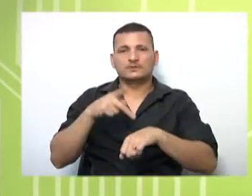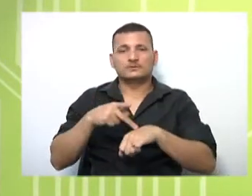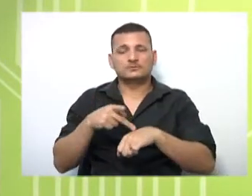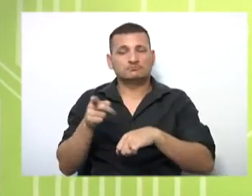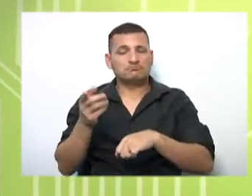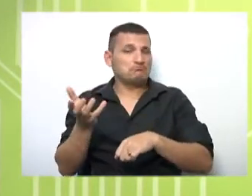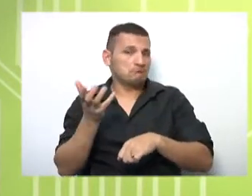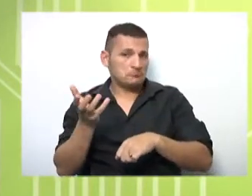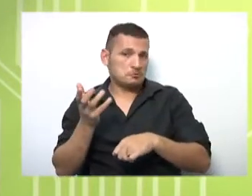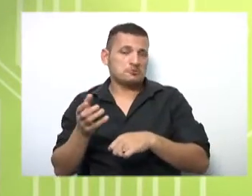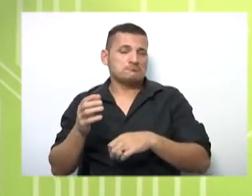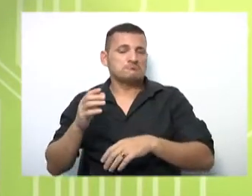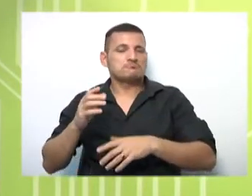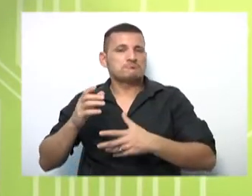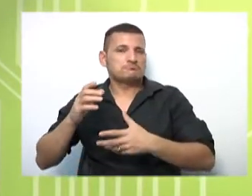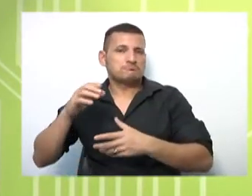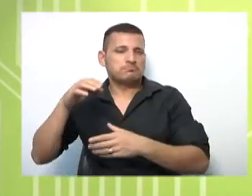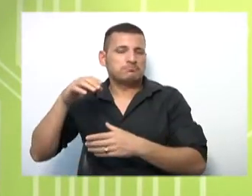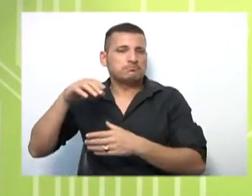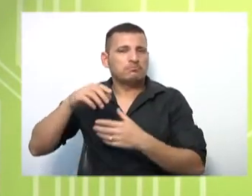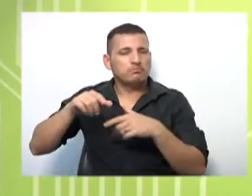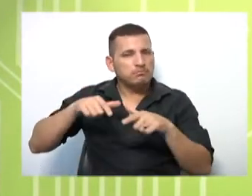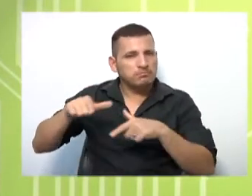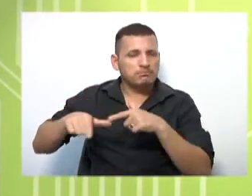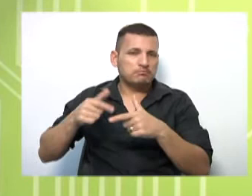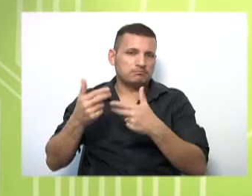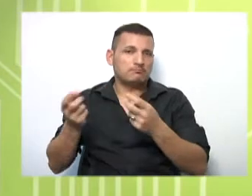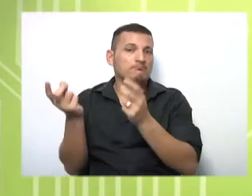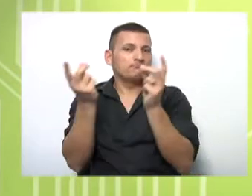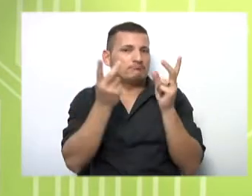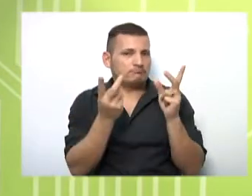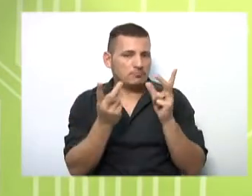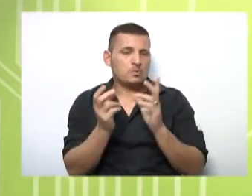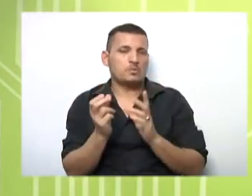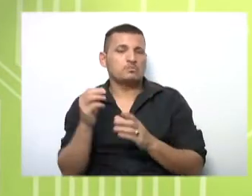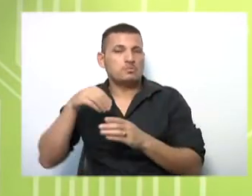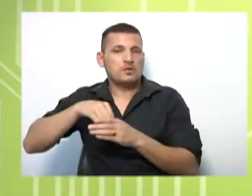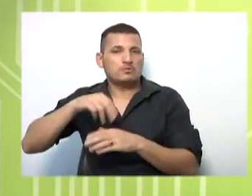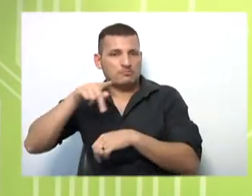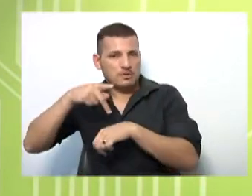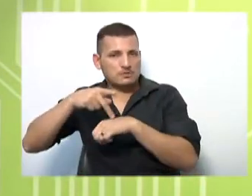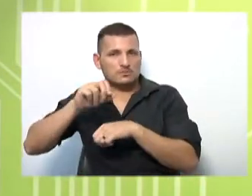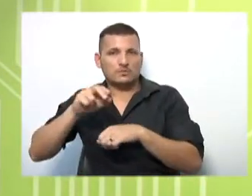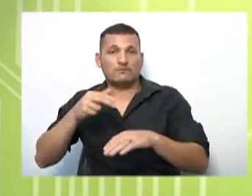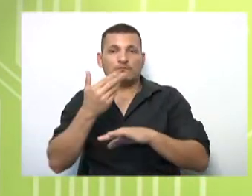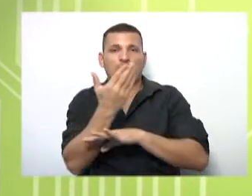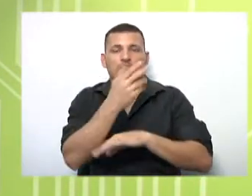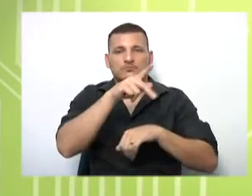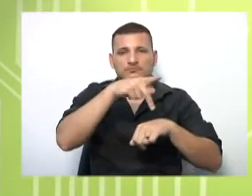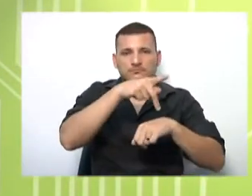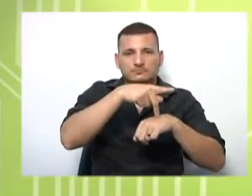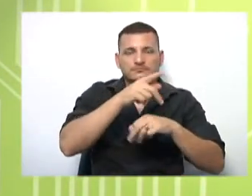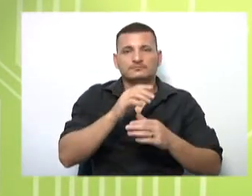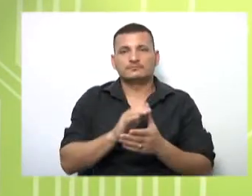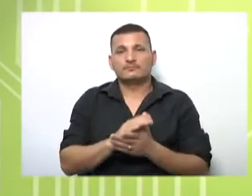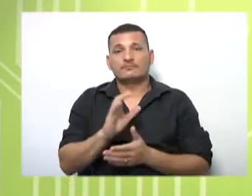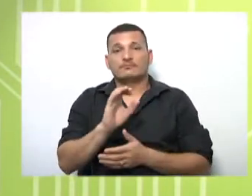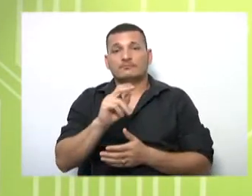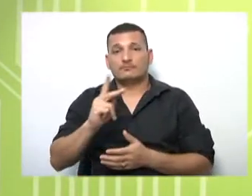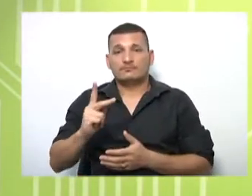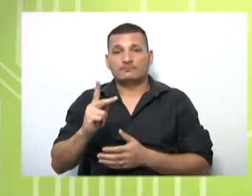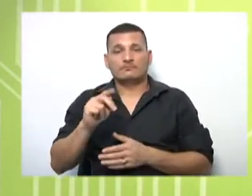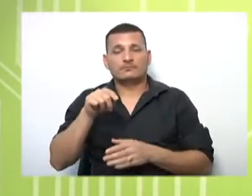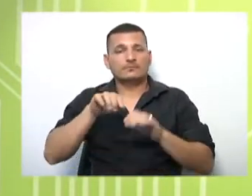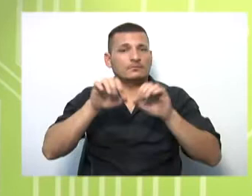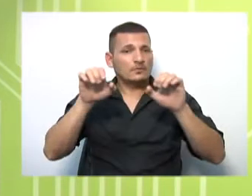produzir alguma coisa, seja para o mercado interno ou externo. A grande questão das cooperativas de infraestrutura é